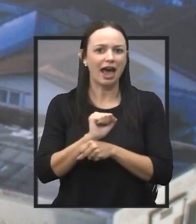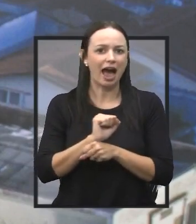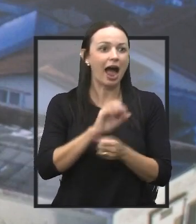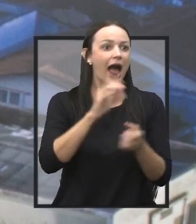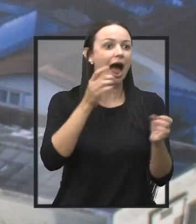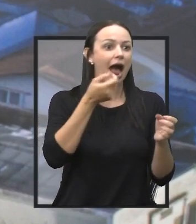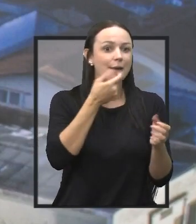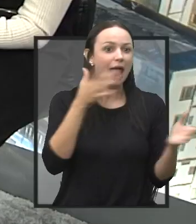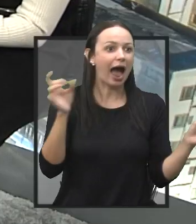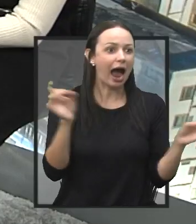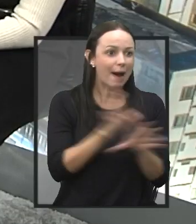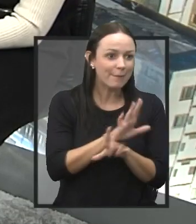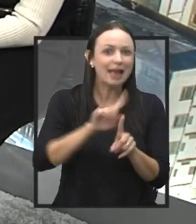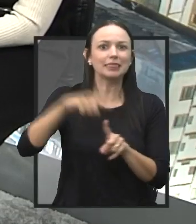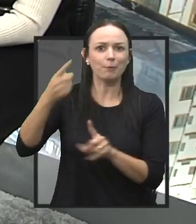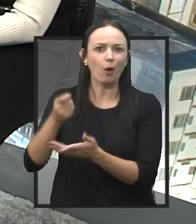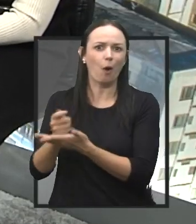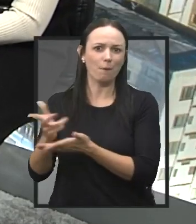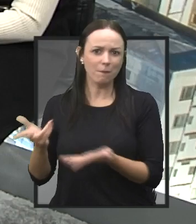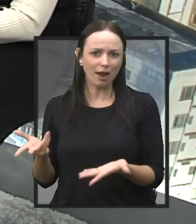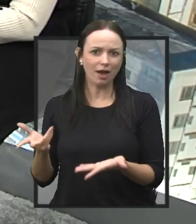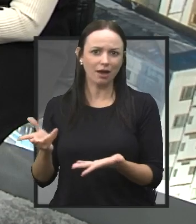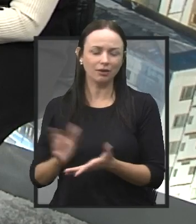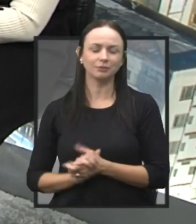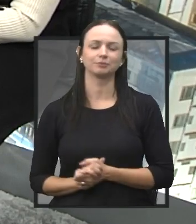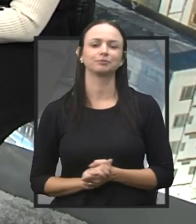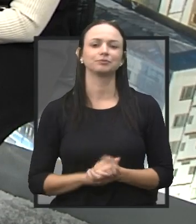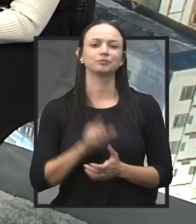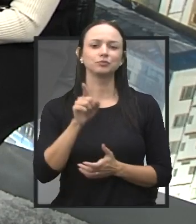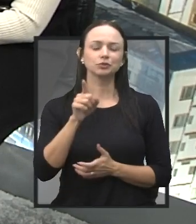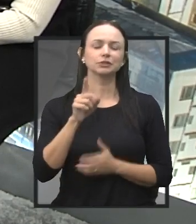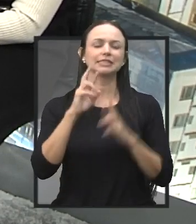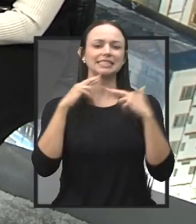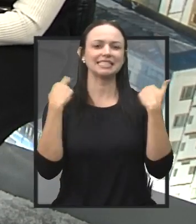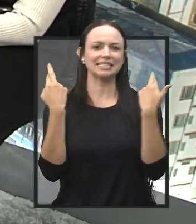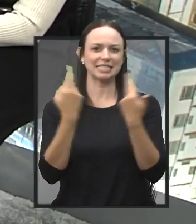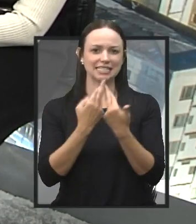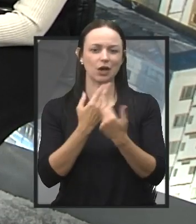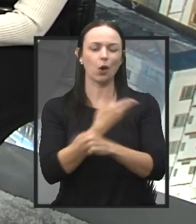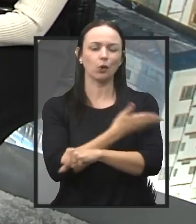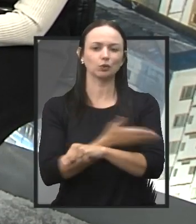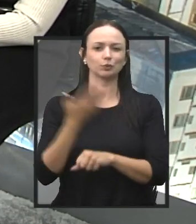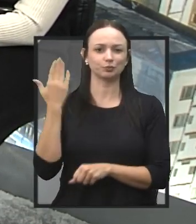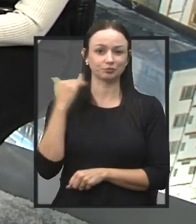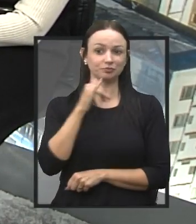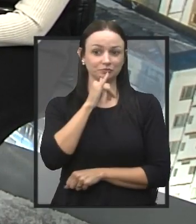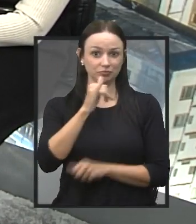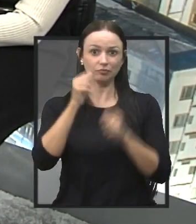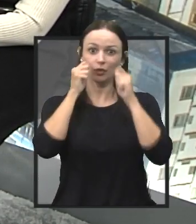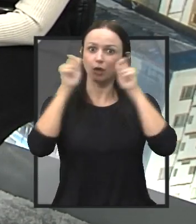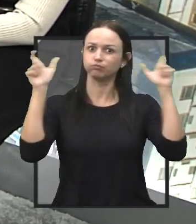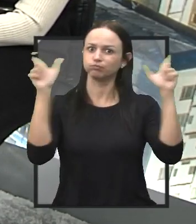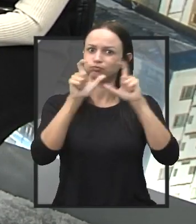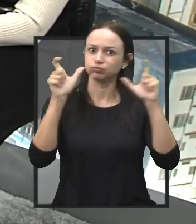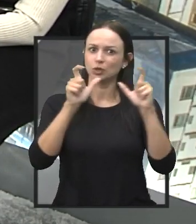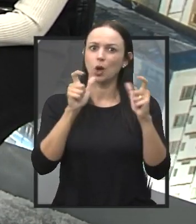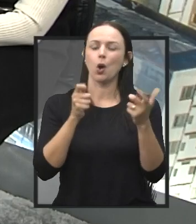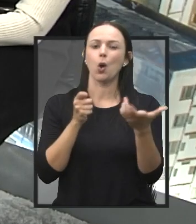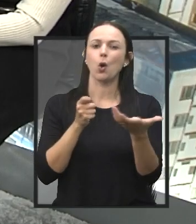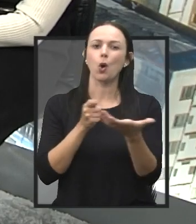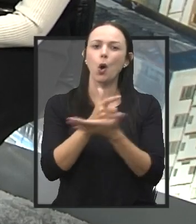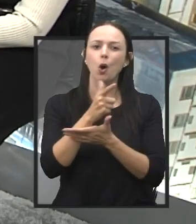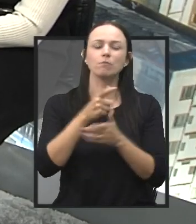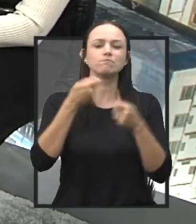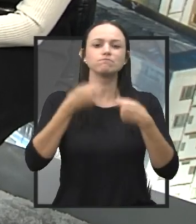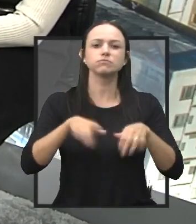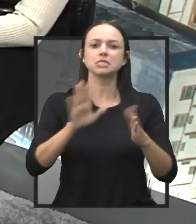remédio para depois comprar. A senhora, inclusive, em uma das sessões ordinárias recentes, alertou sobre compras por dispensa